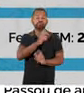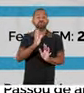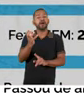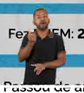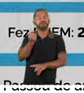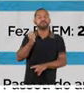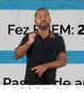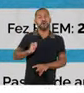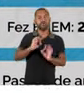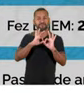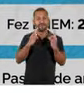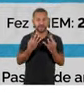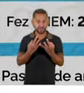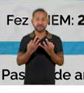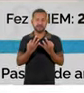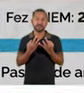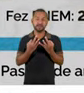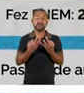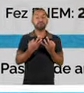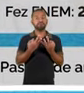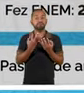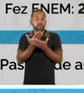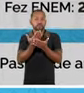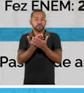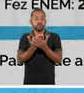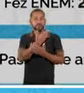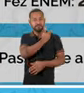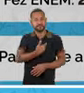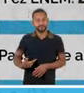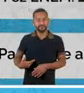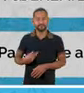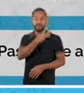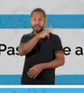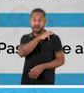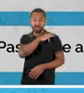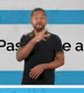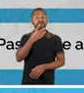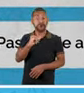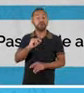Bolsa Família, da rede pública do ensino médio.